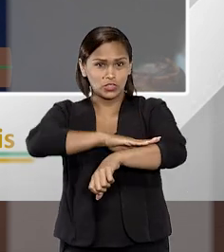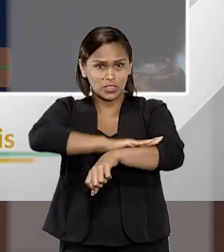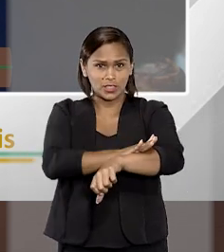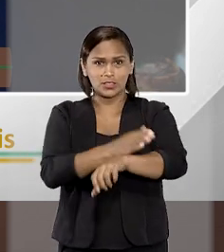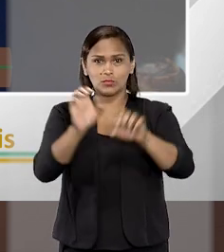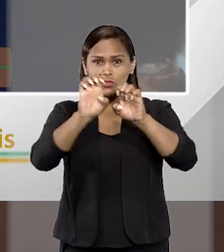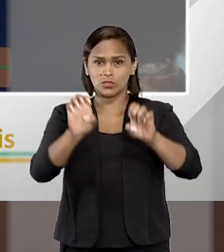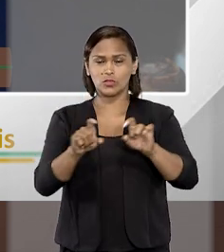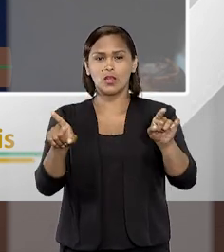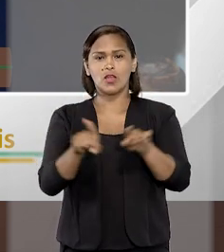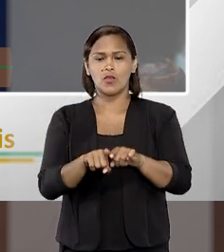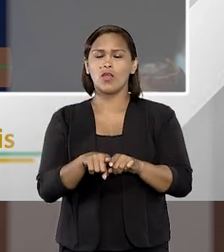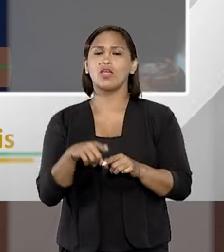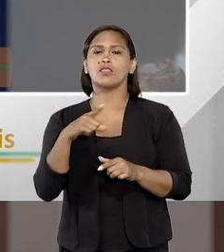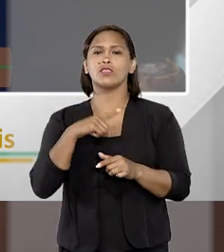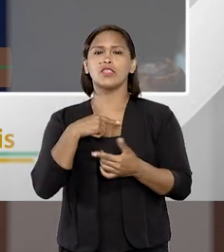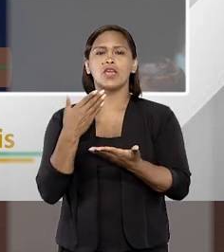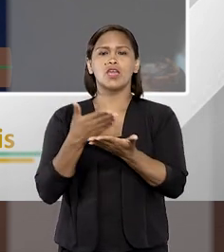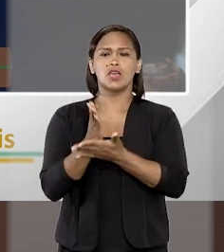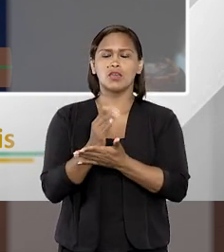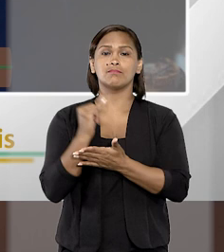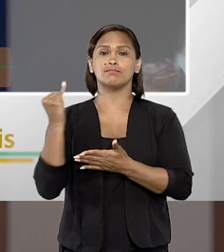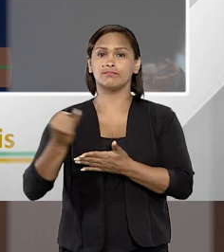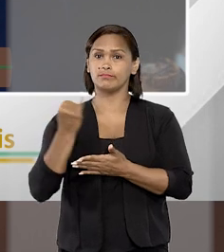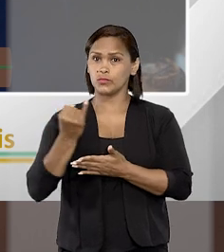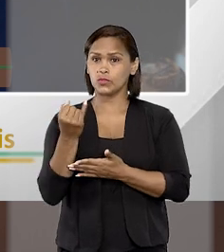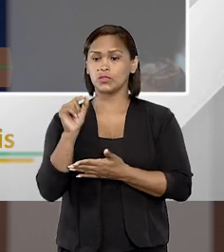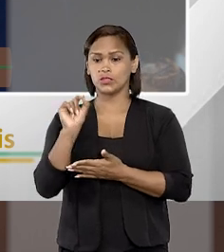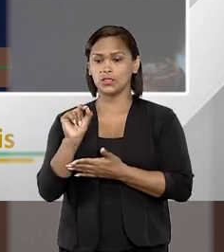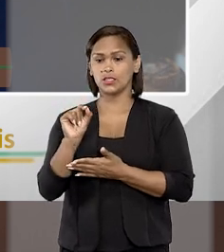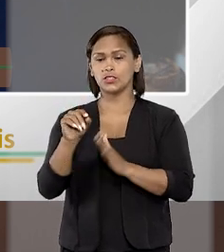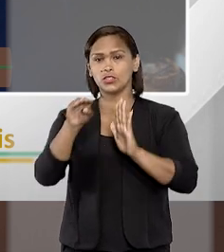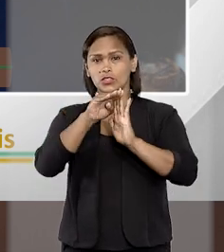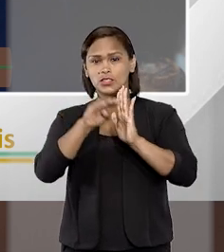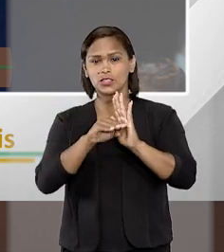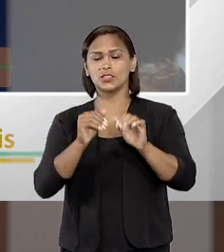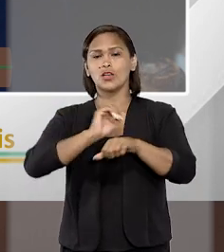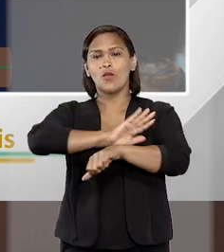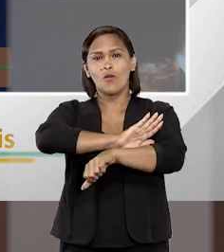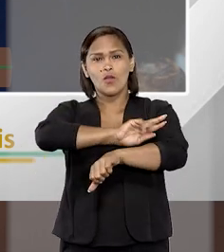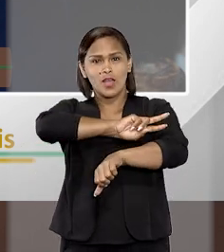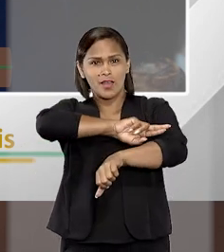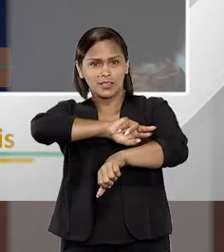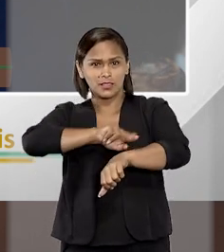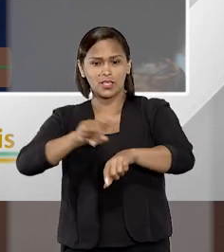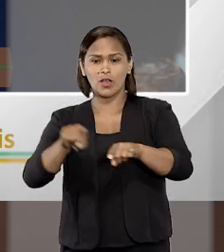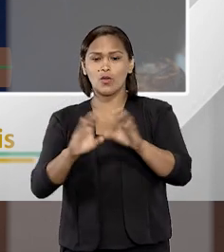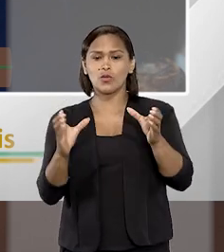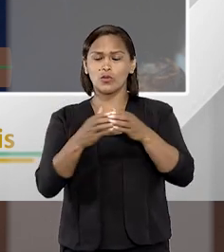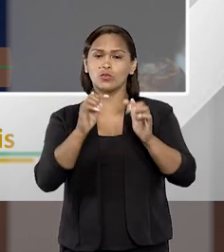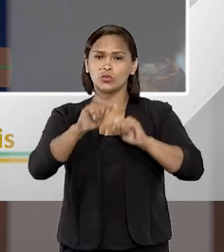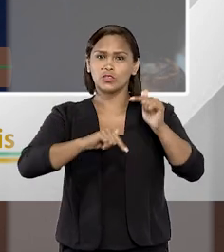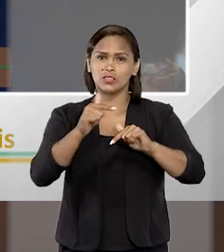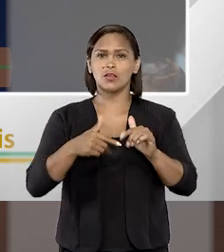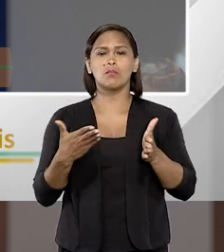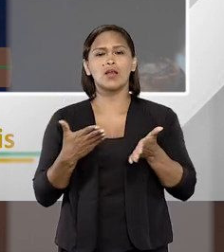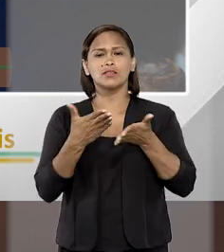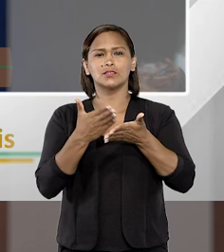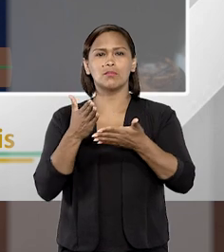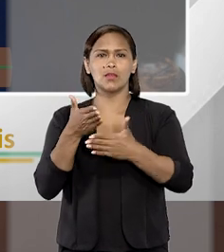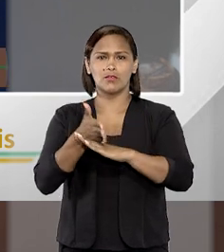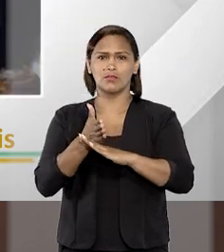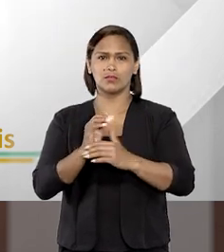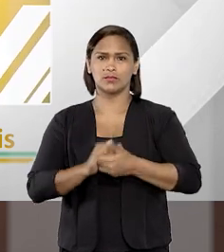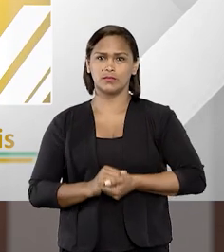então assim componente importante essa questão racial e o grupo de trabalho também pretende